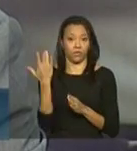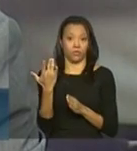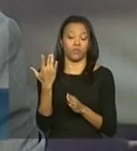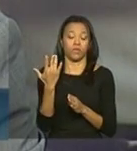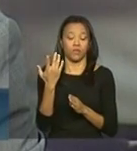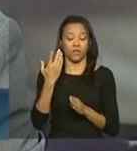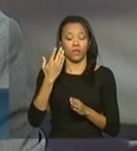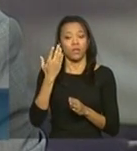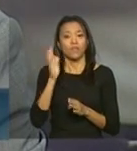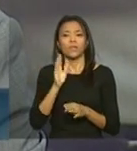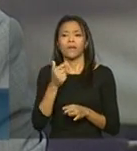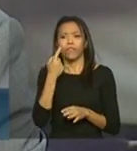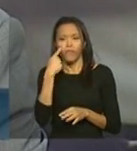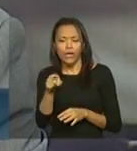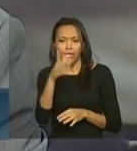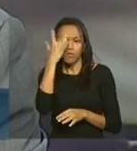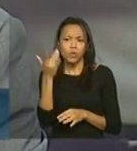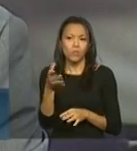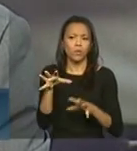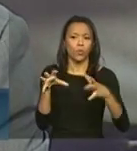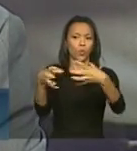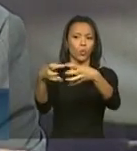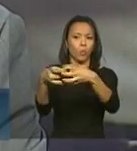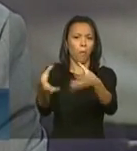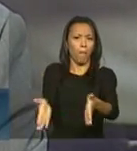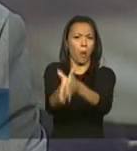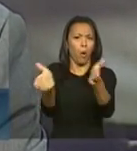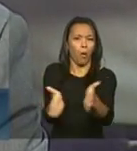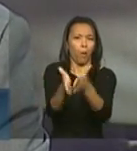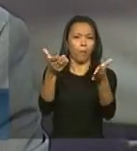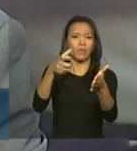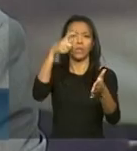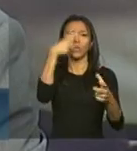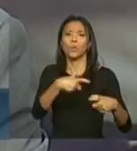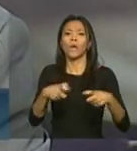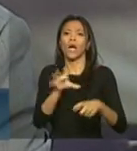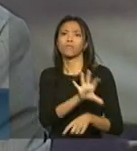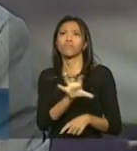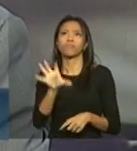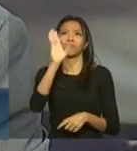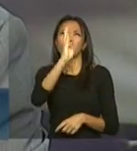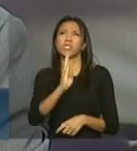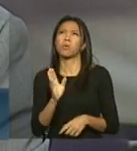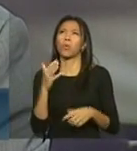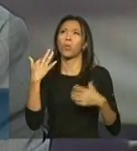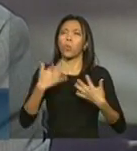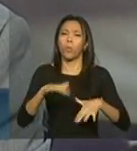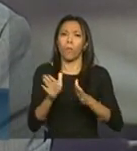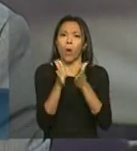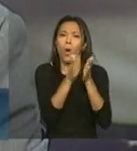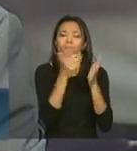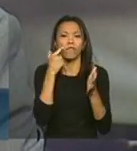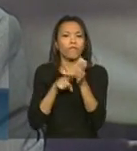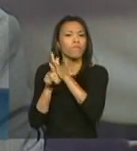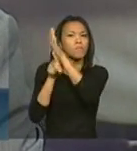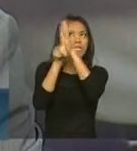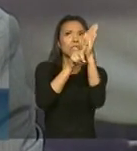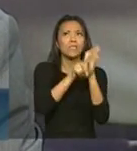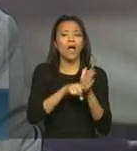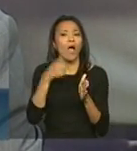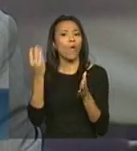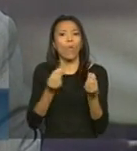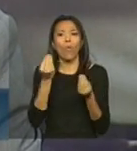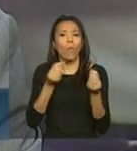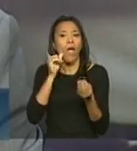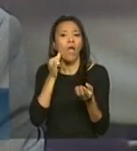olhando as populações mais sensíveis, as regiões mais endêmicas, mobilizando para poder fazer investigação,